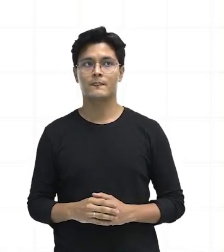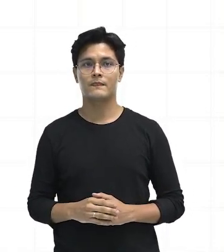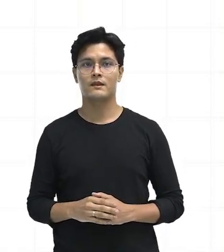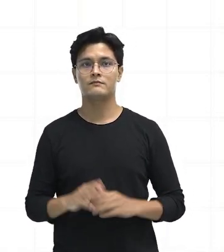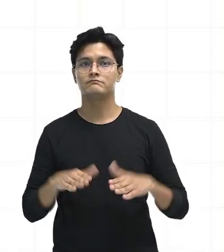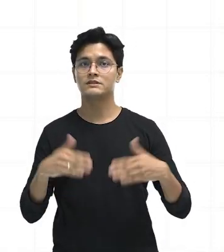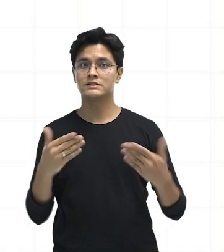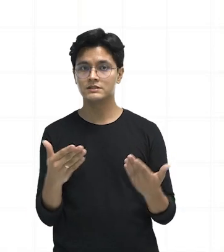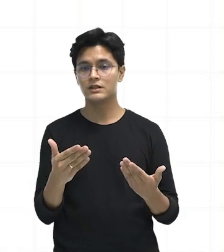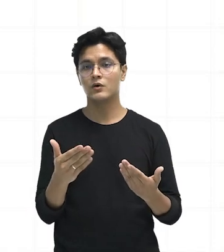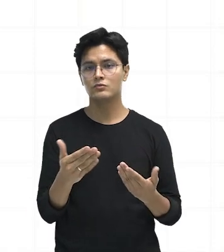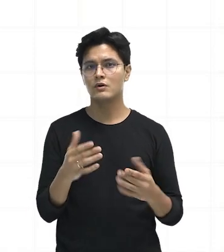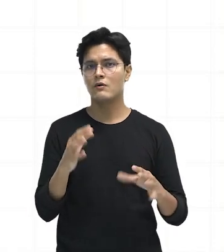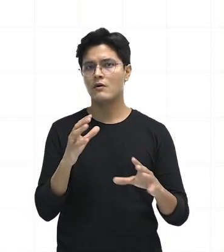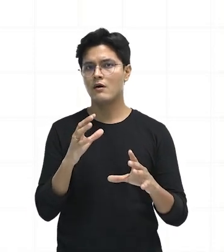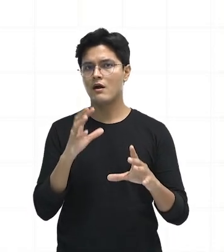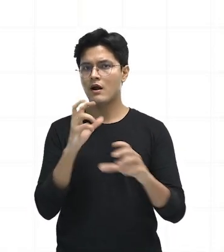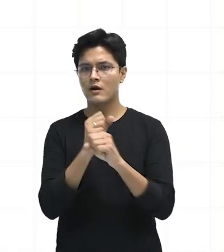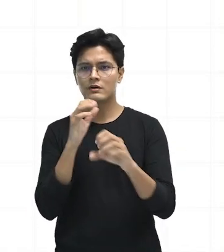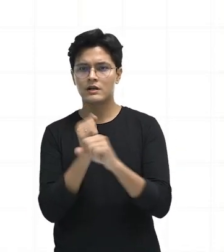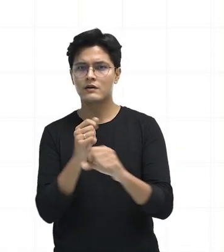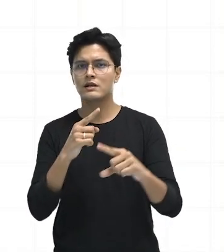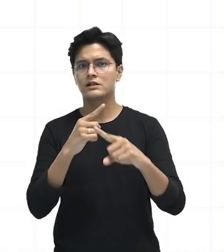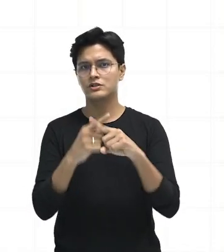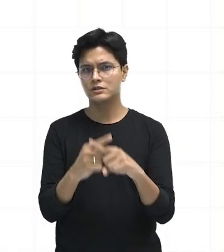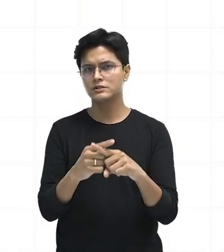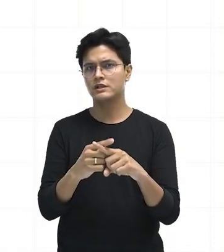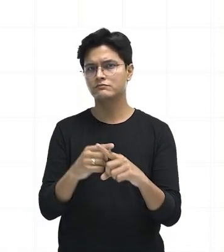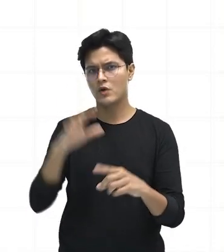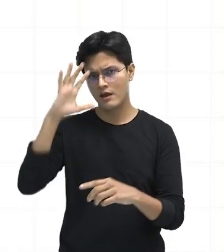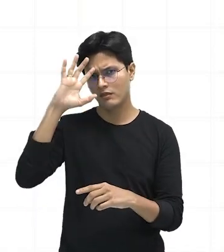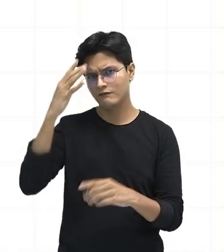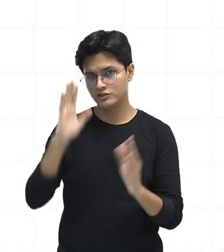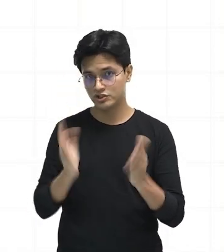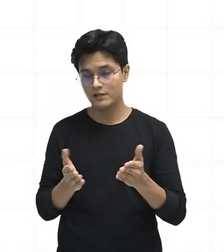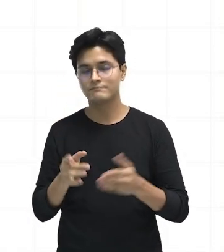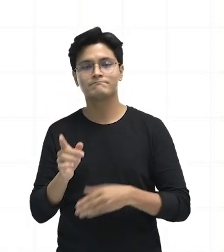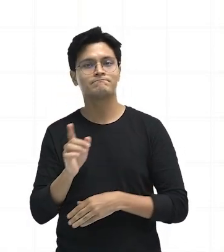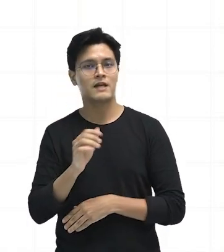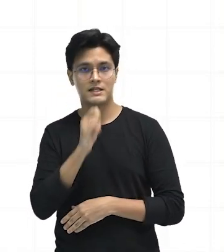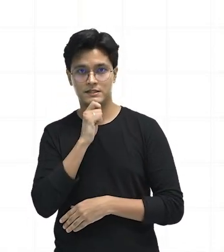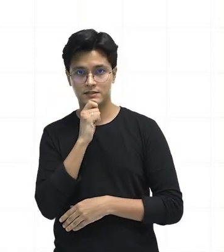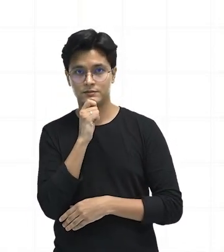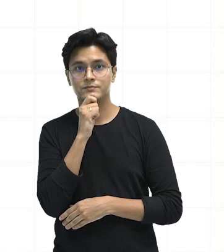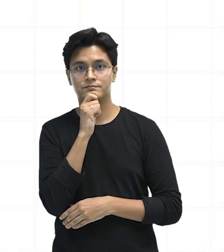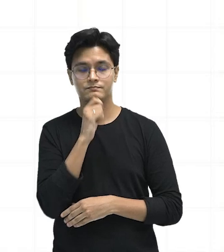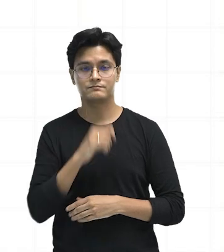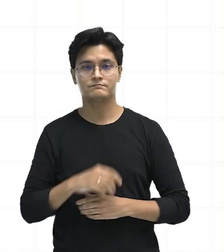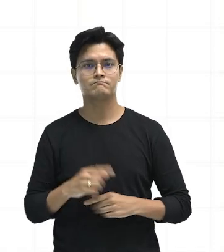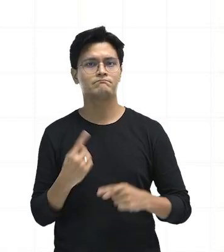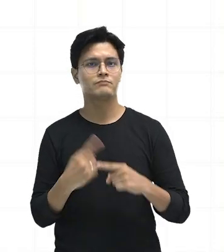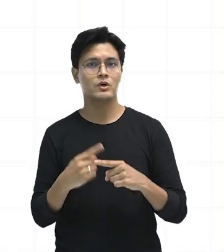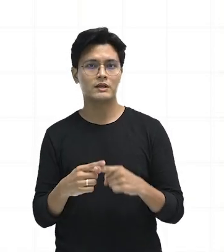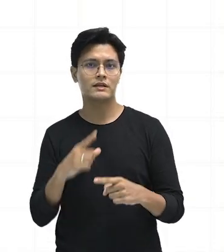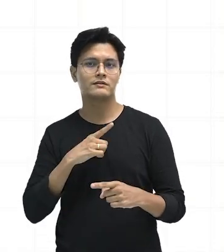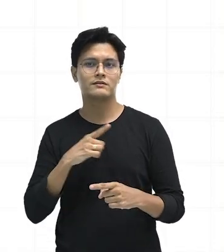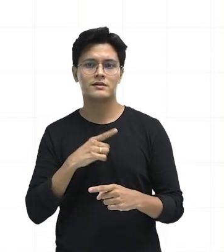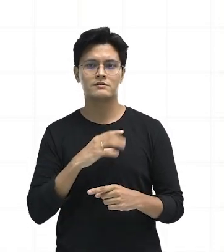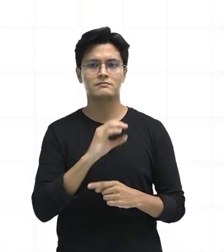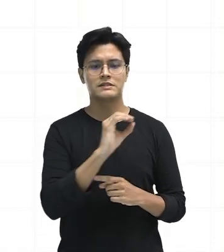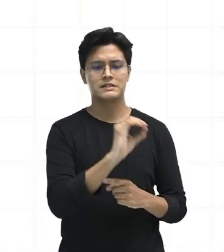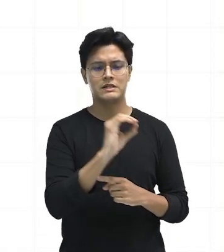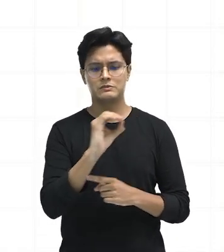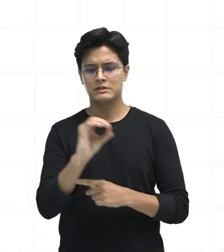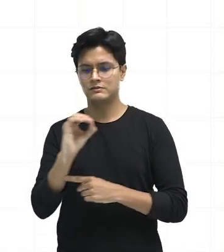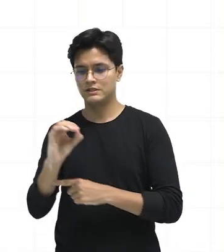sem resolver essa multiplicação por enquanto. Por quê? Olha lá. A gente tem aqui muitos zeros,